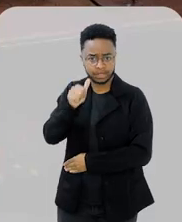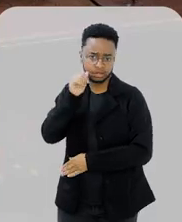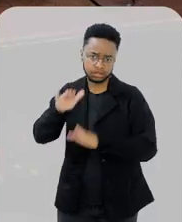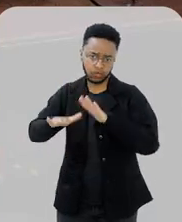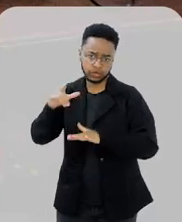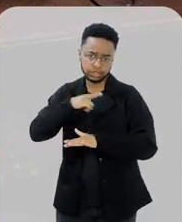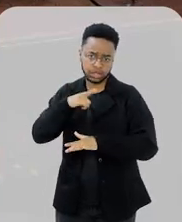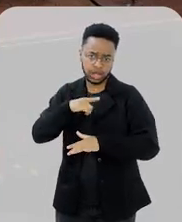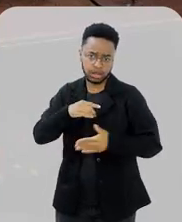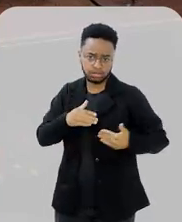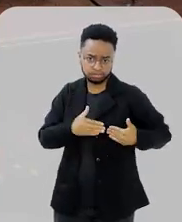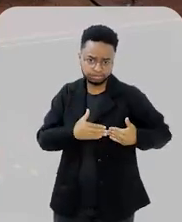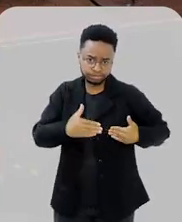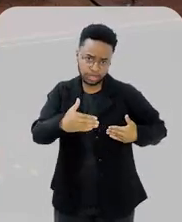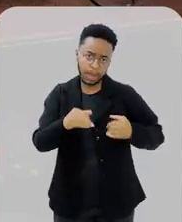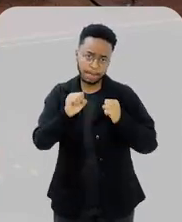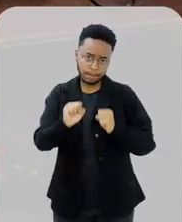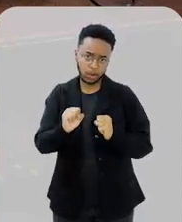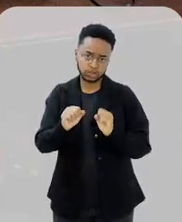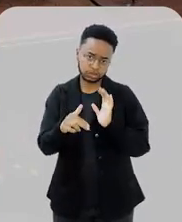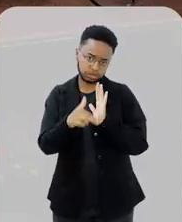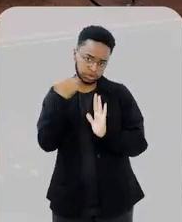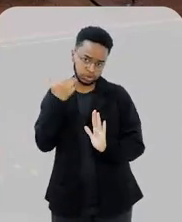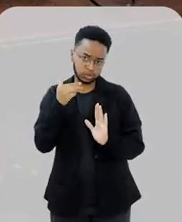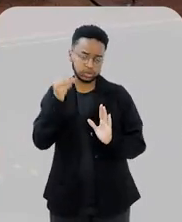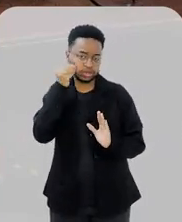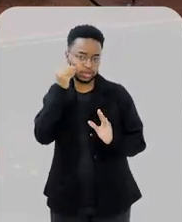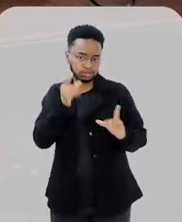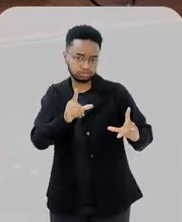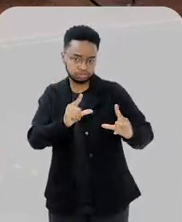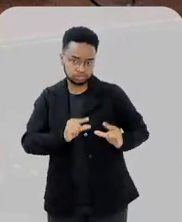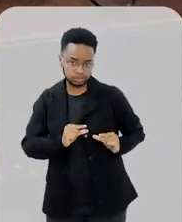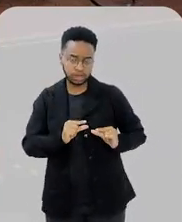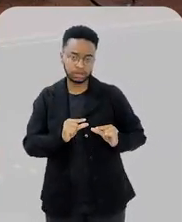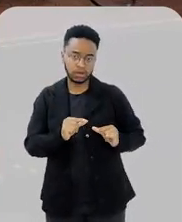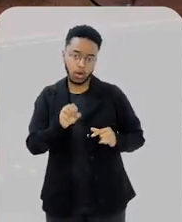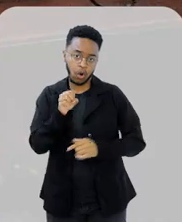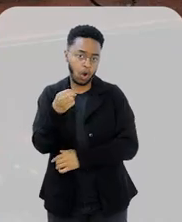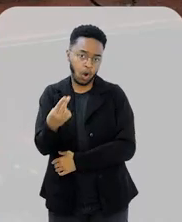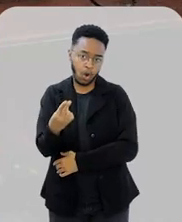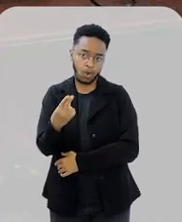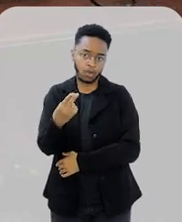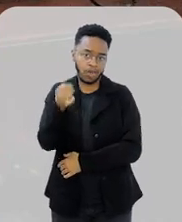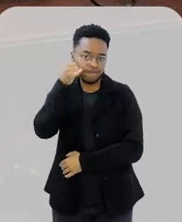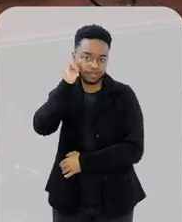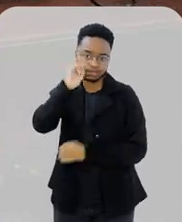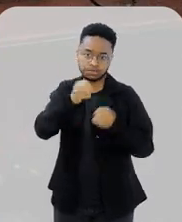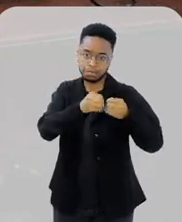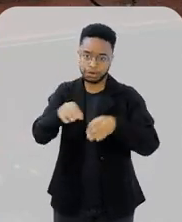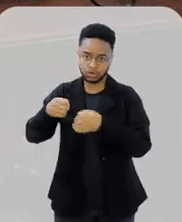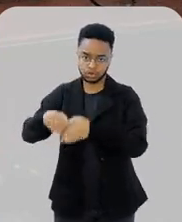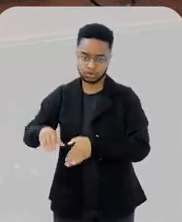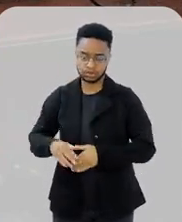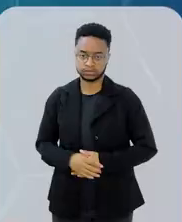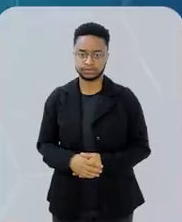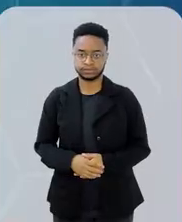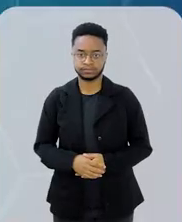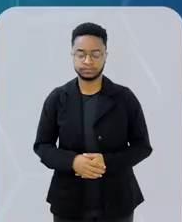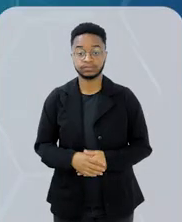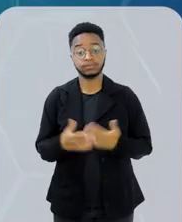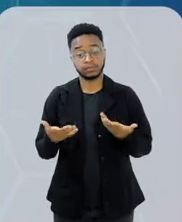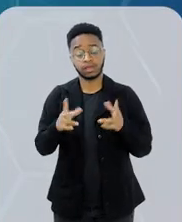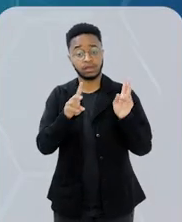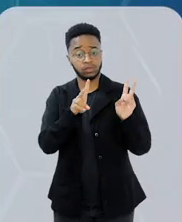essa gigantomastia e que possa aí fazer um procedimento cirúrgico para reduzir, talvez, alguns danos que venham a ser causados?